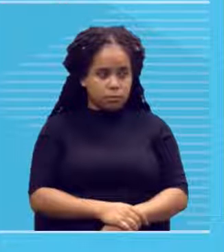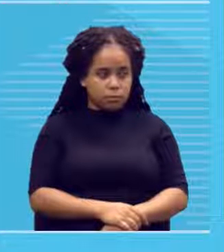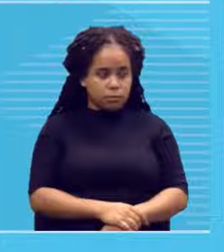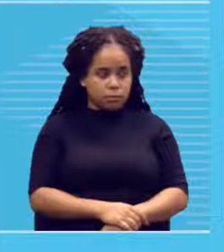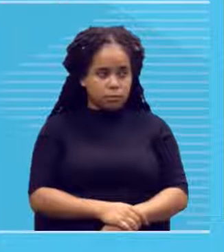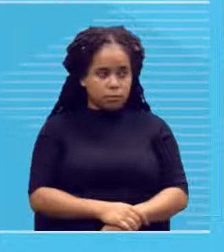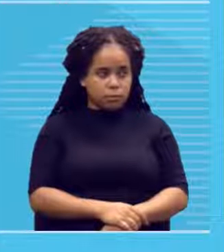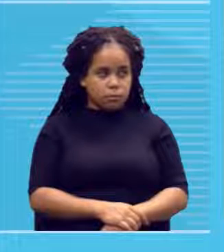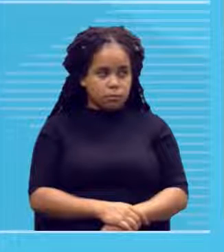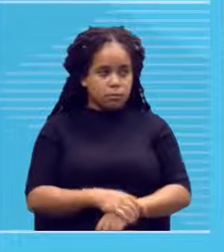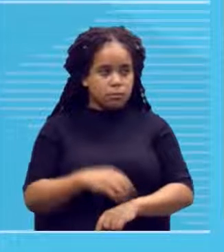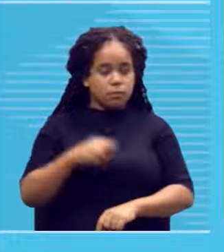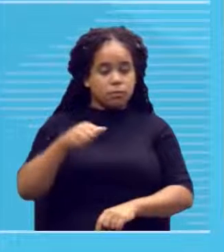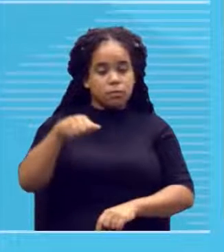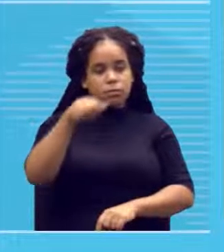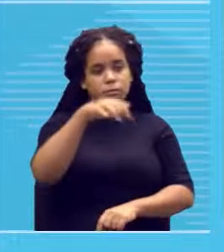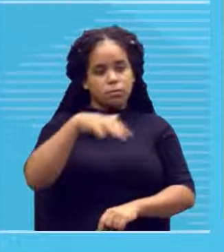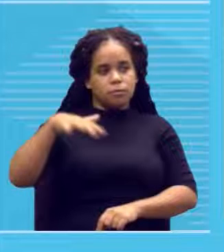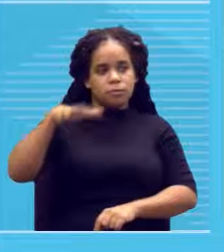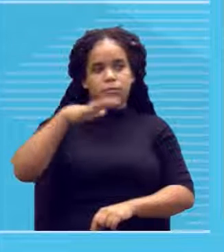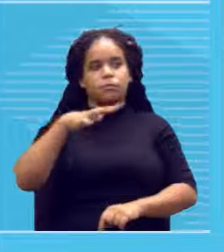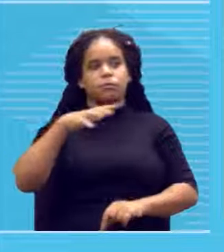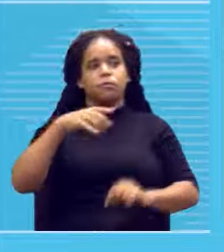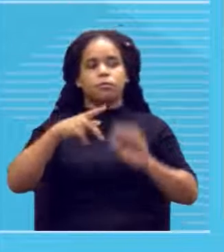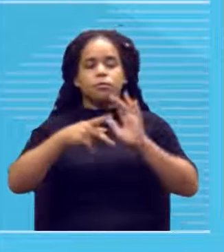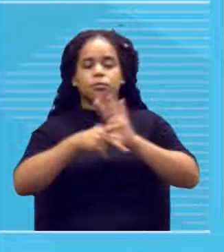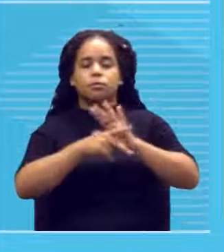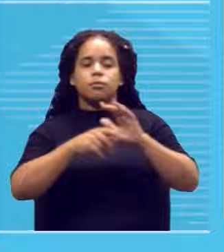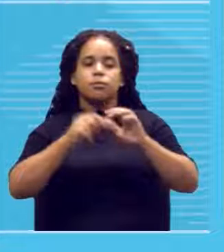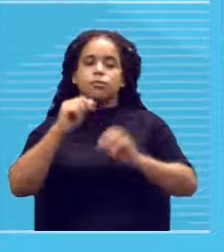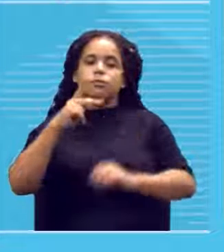áreas de figuras planas muito bem observado